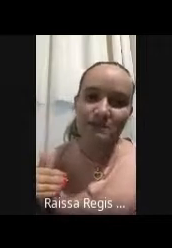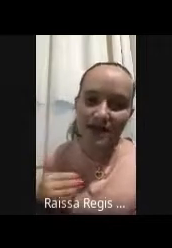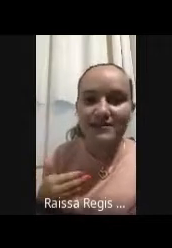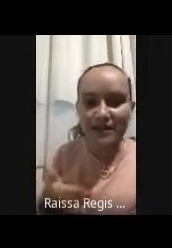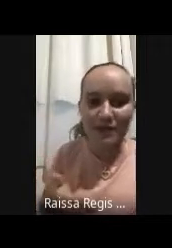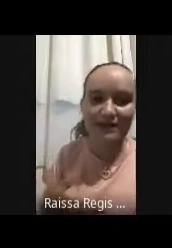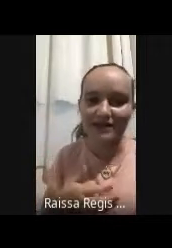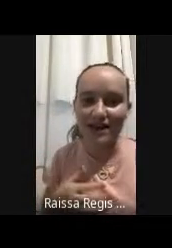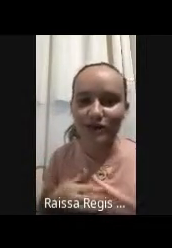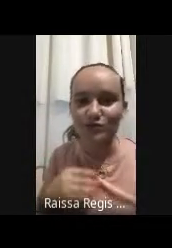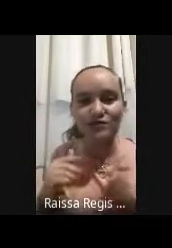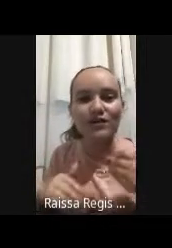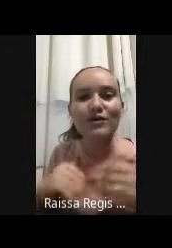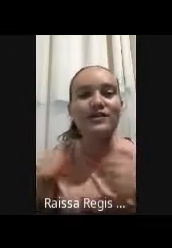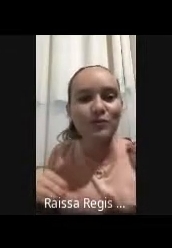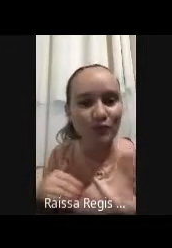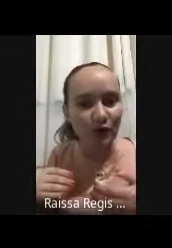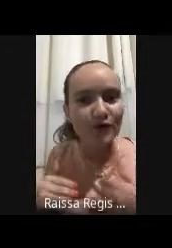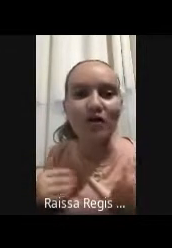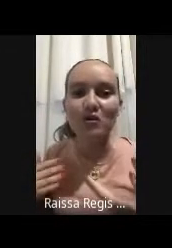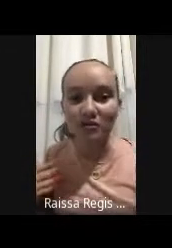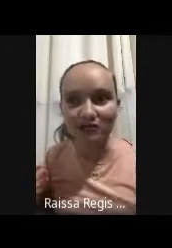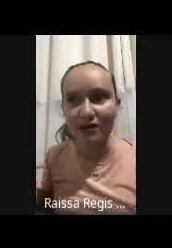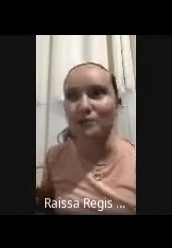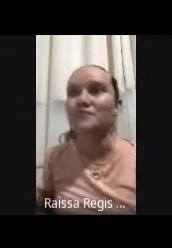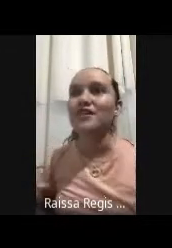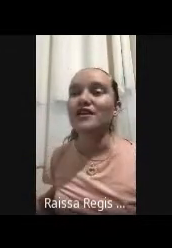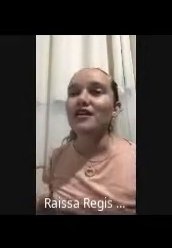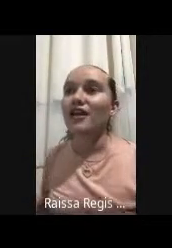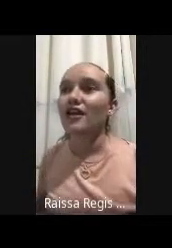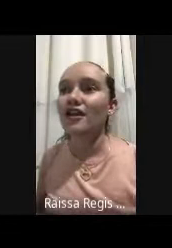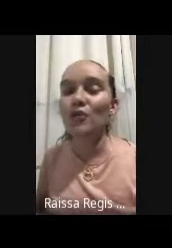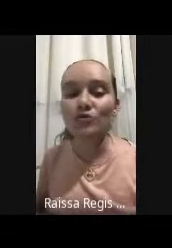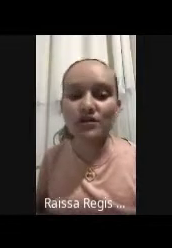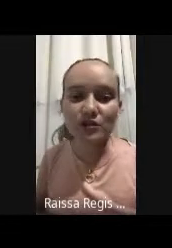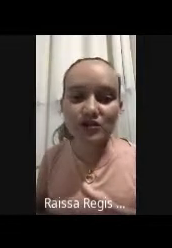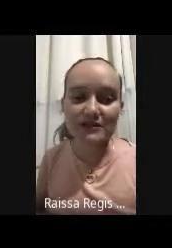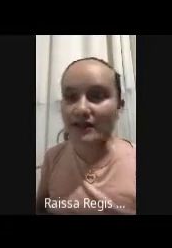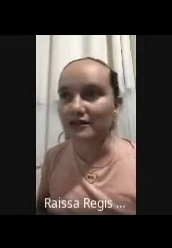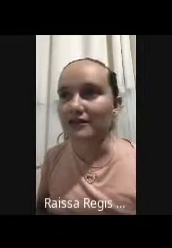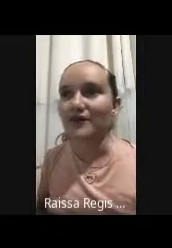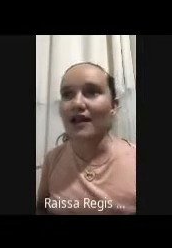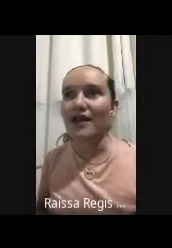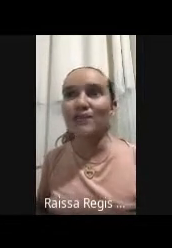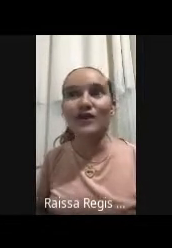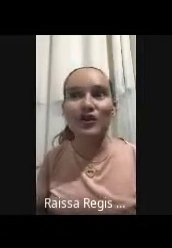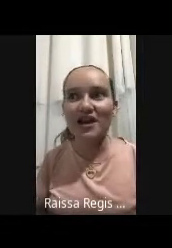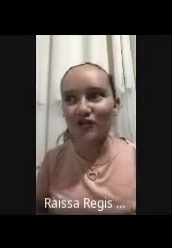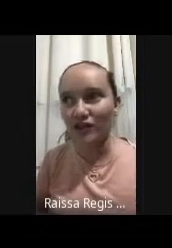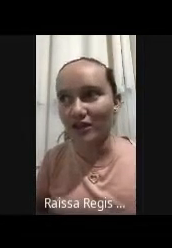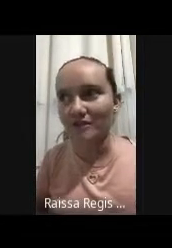escritas merecem ser respeitadas. É a construção ali de um povo ao longo do tempo. E um outro estilo de escrita é